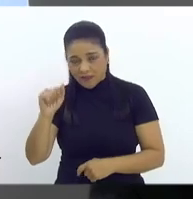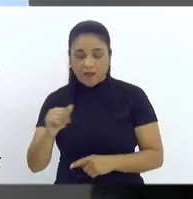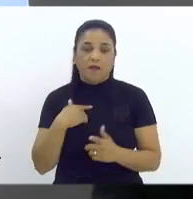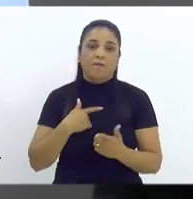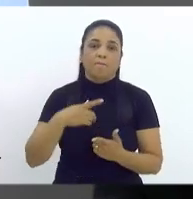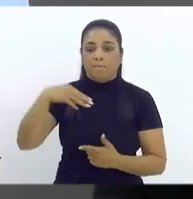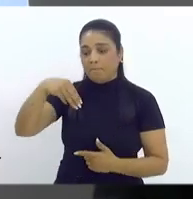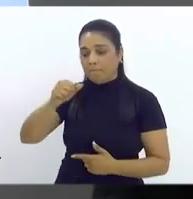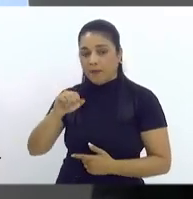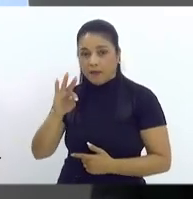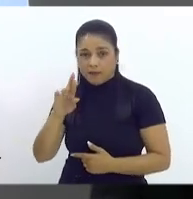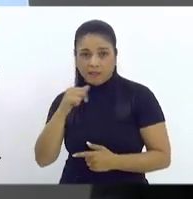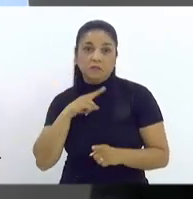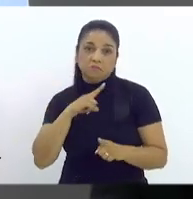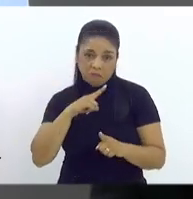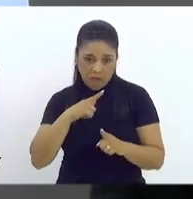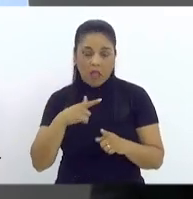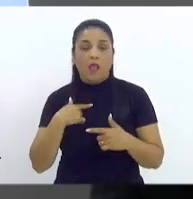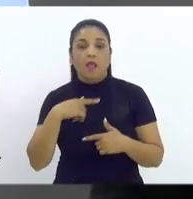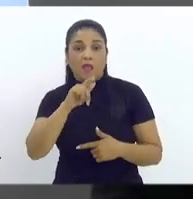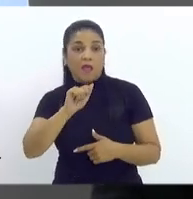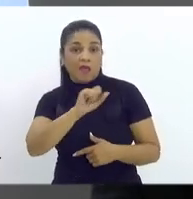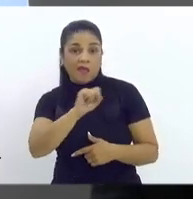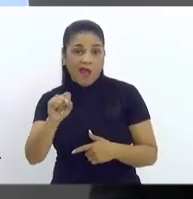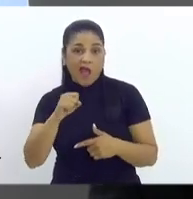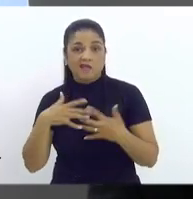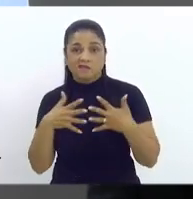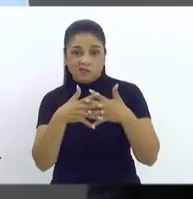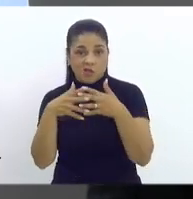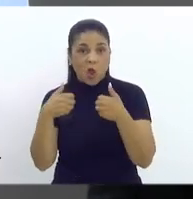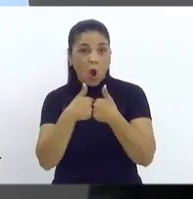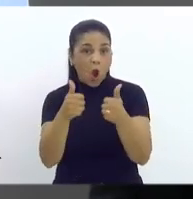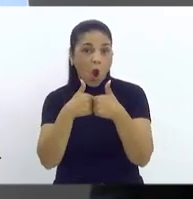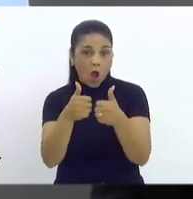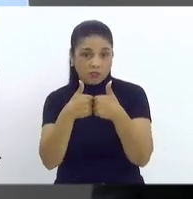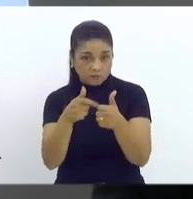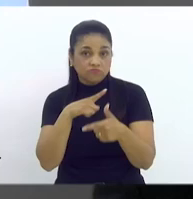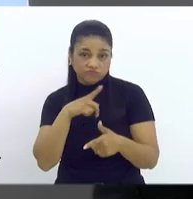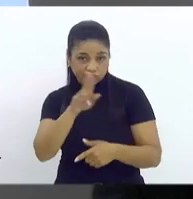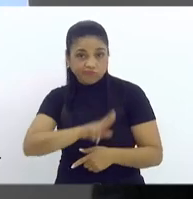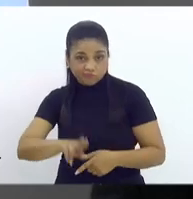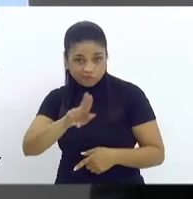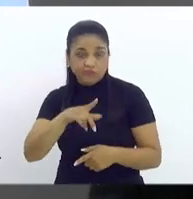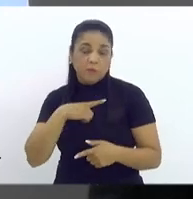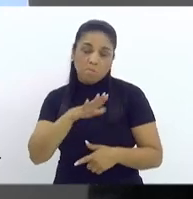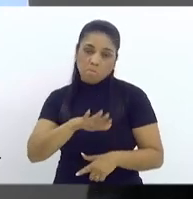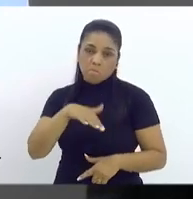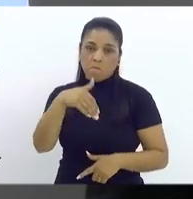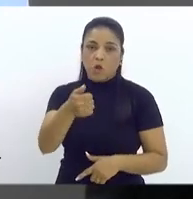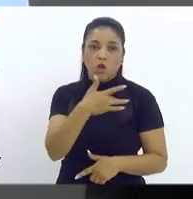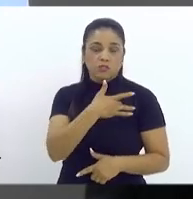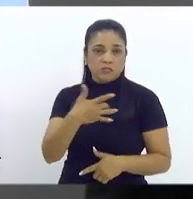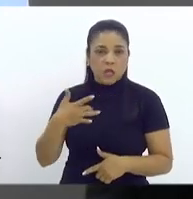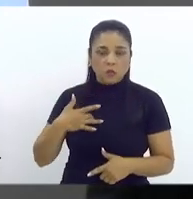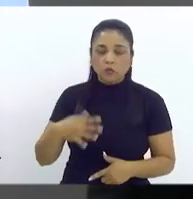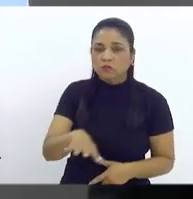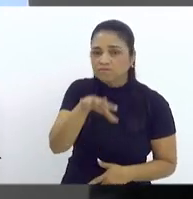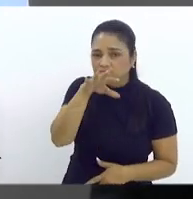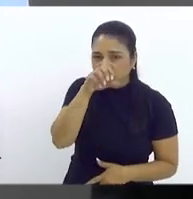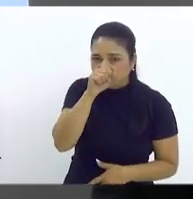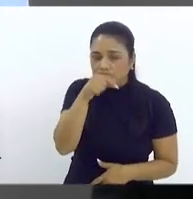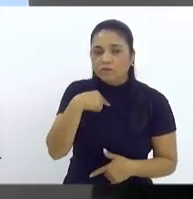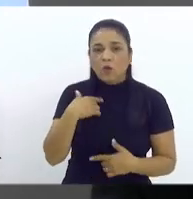natural como para na mobilidade urbana, trazendo aquelas melhorias de saúde na respiratória,